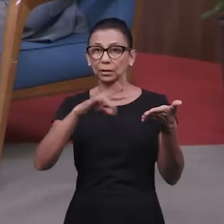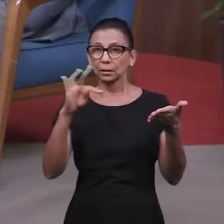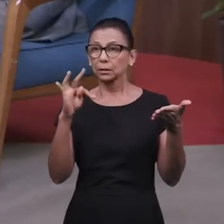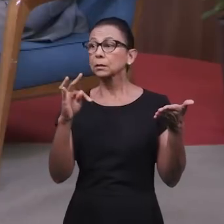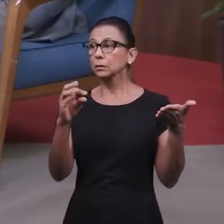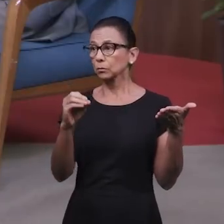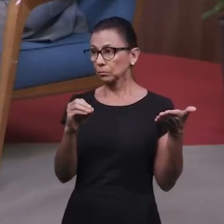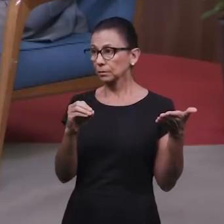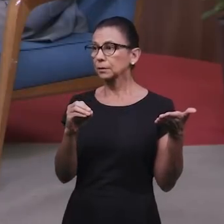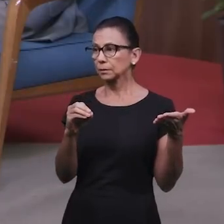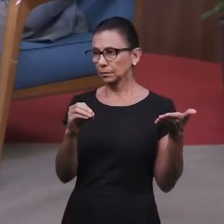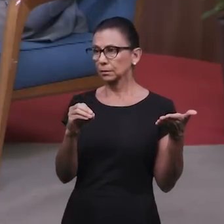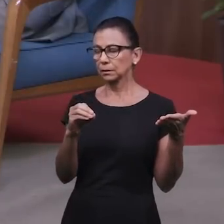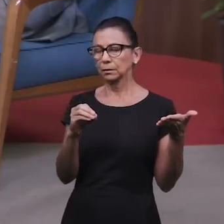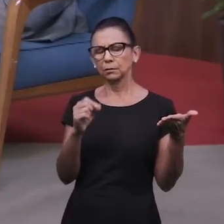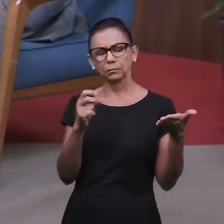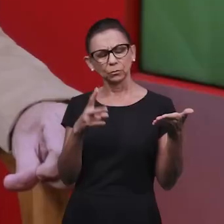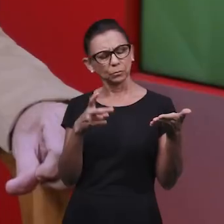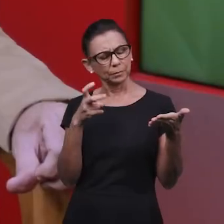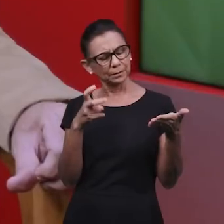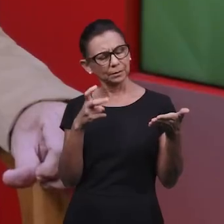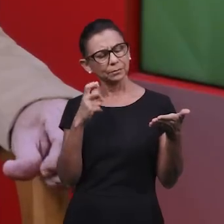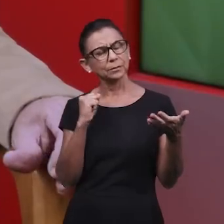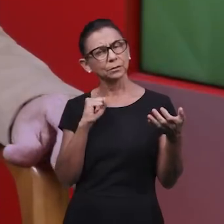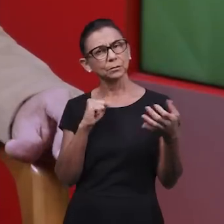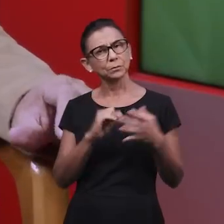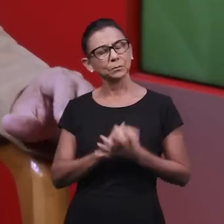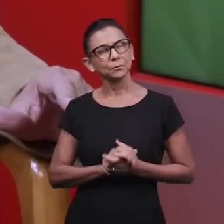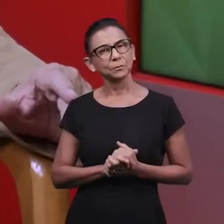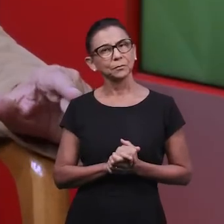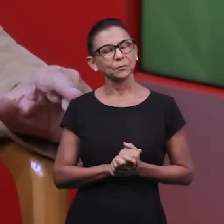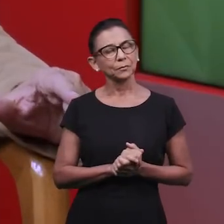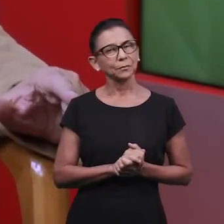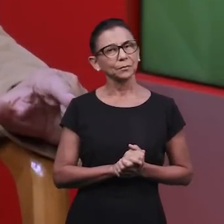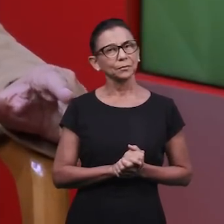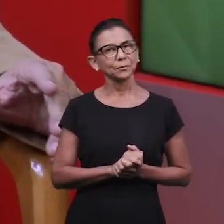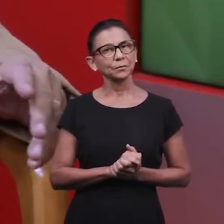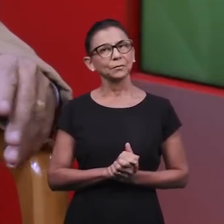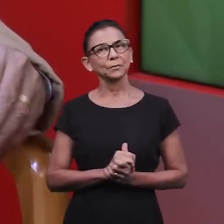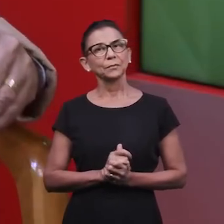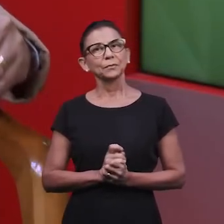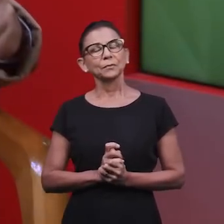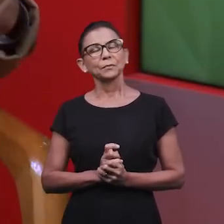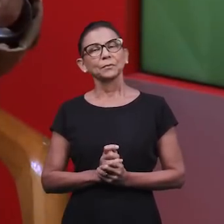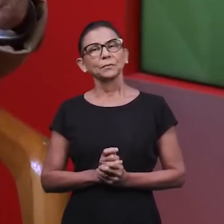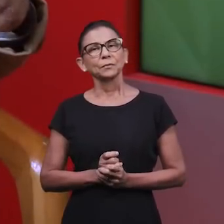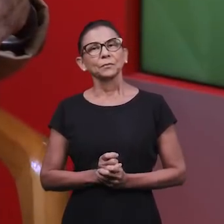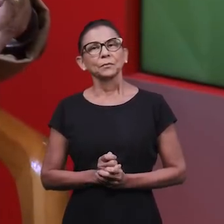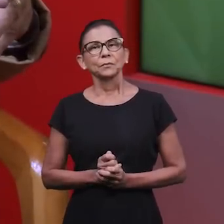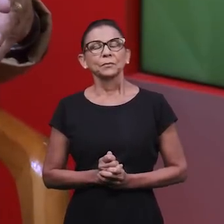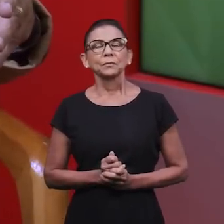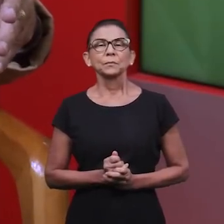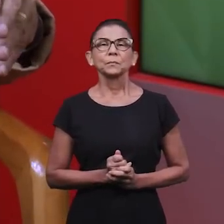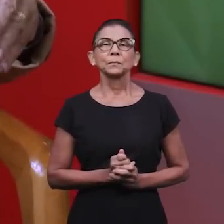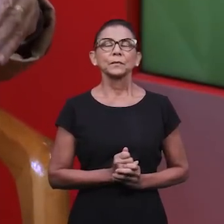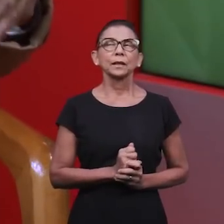são enviadas, uma coisa que eu observo é a questão assim, como aqueles que